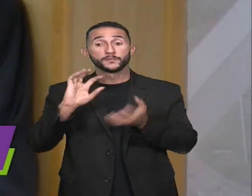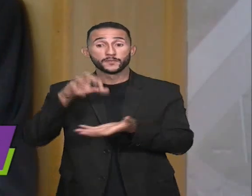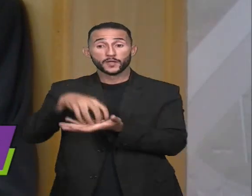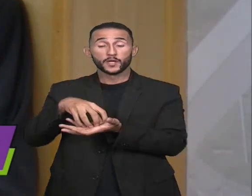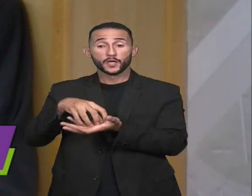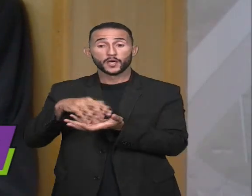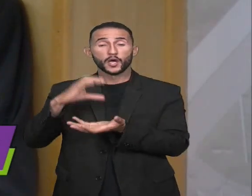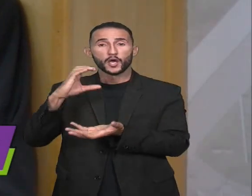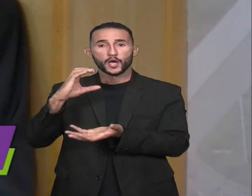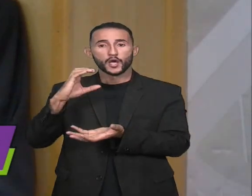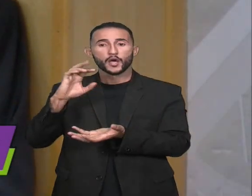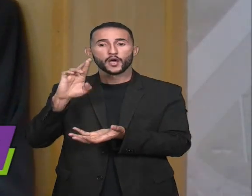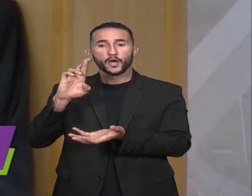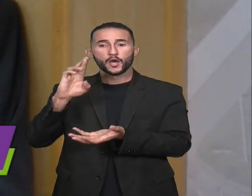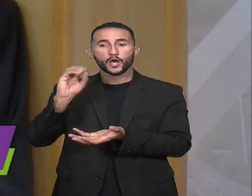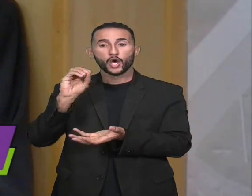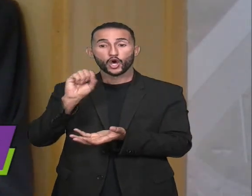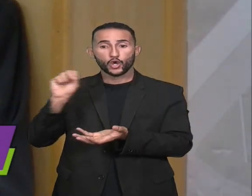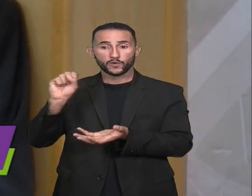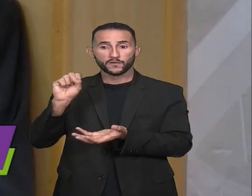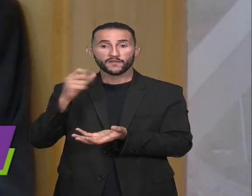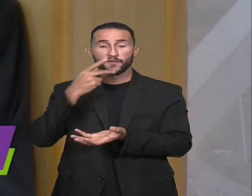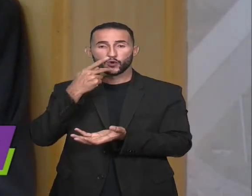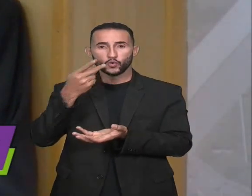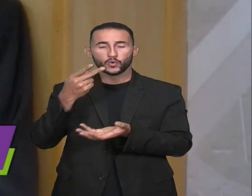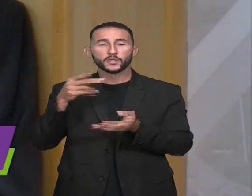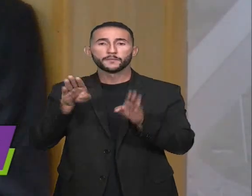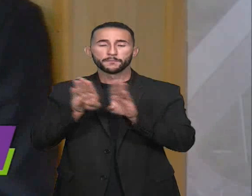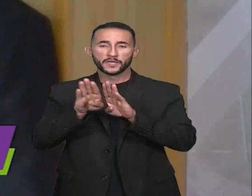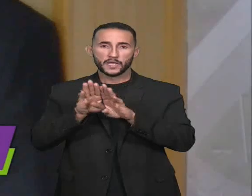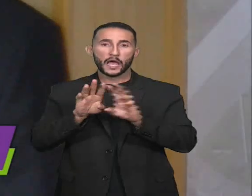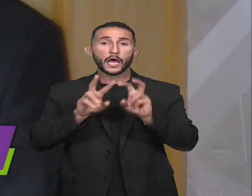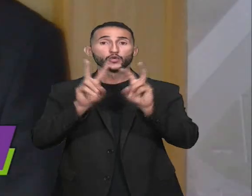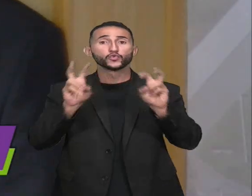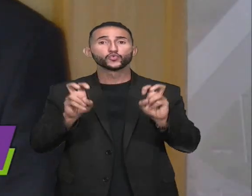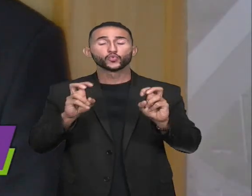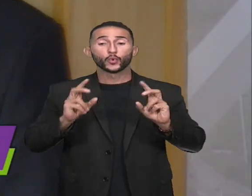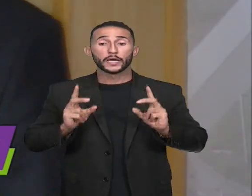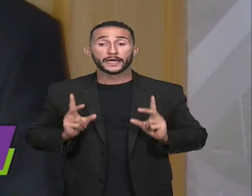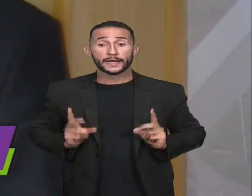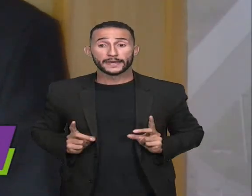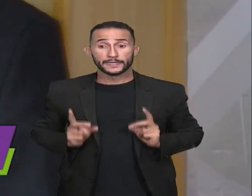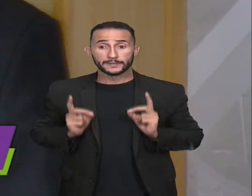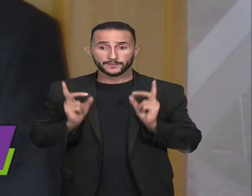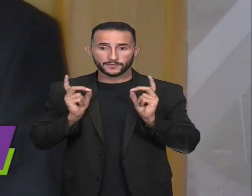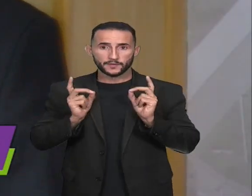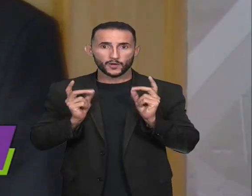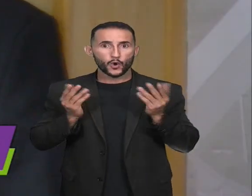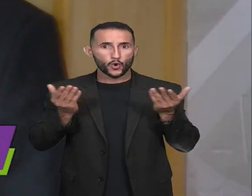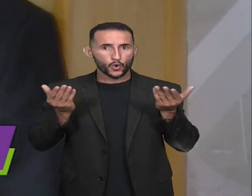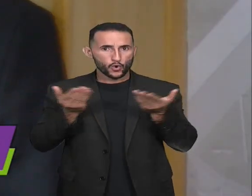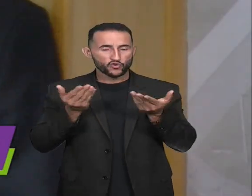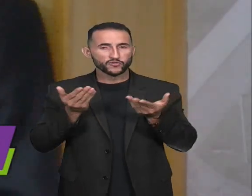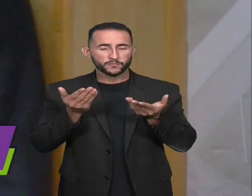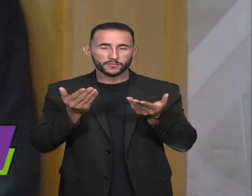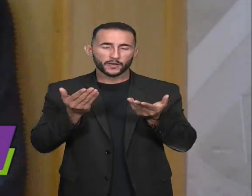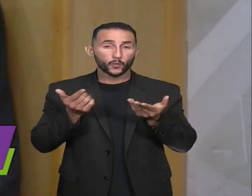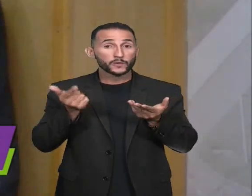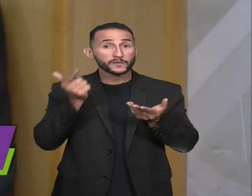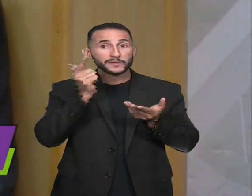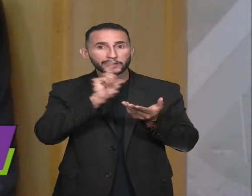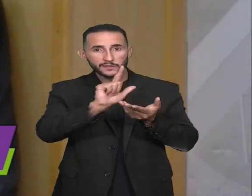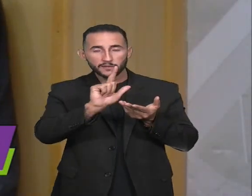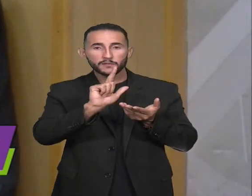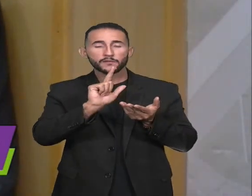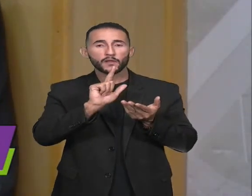ela SA entou aqui o assunto câncer né que realmente hoje para chamar um paciente nosso